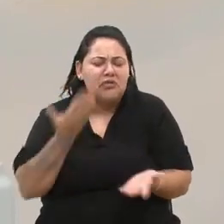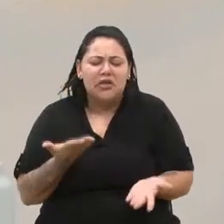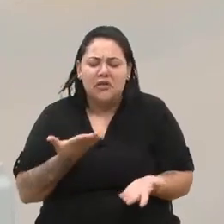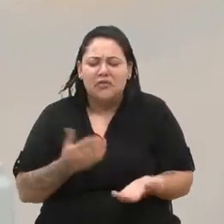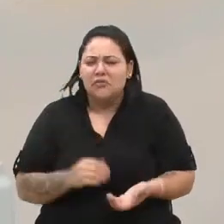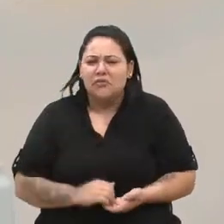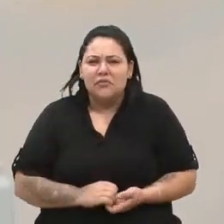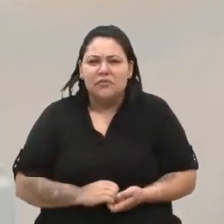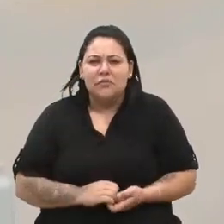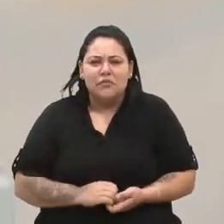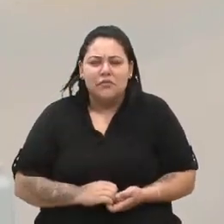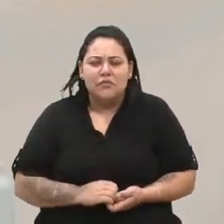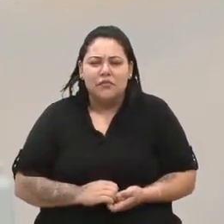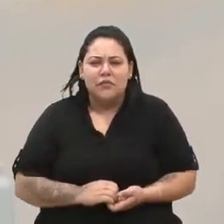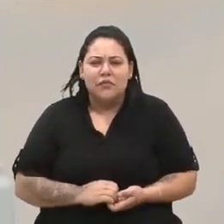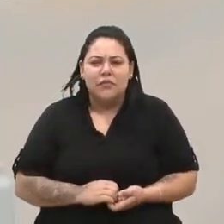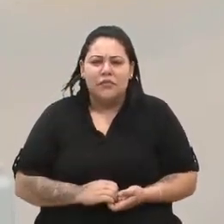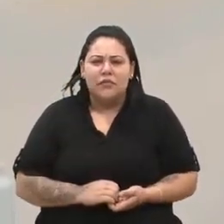Tá?